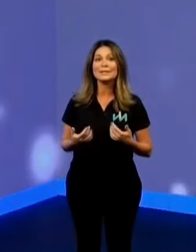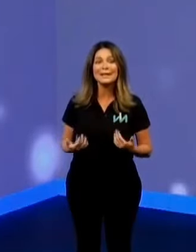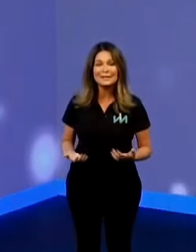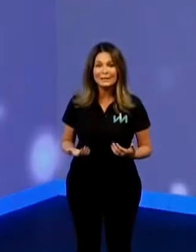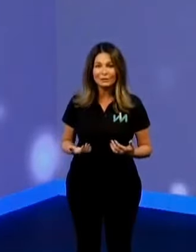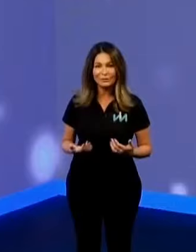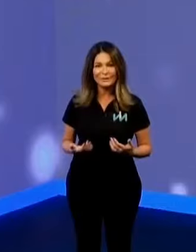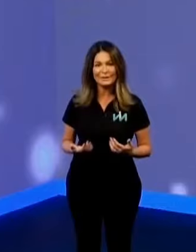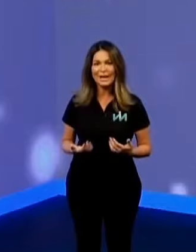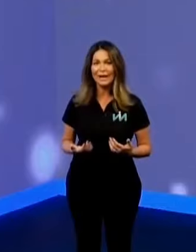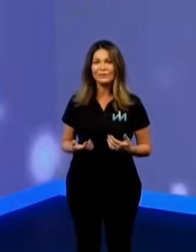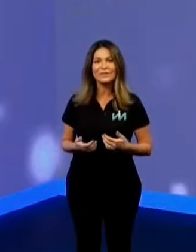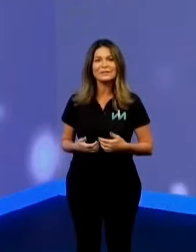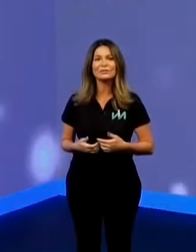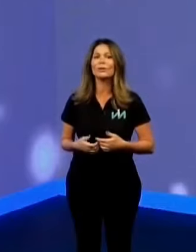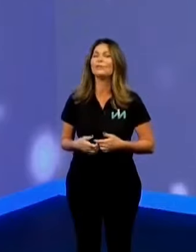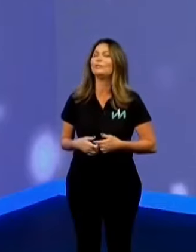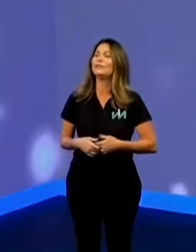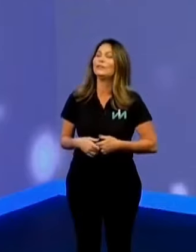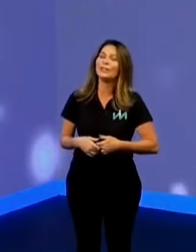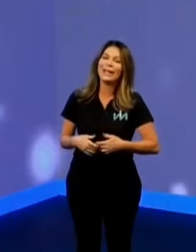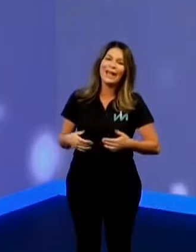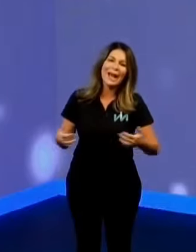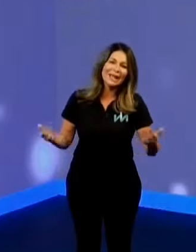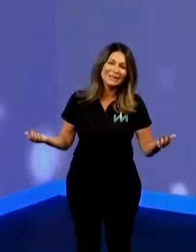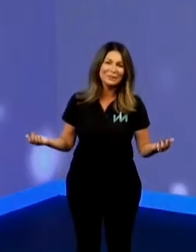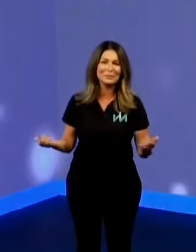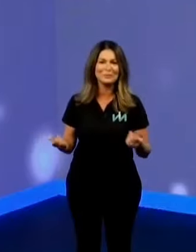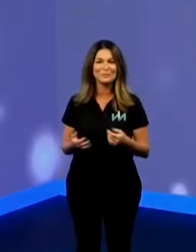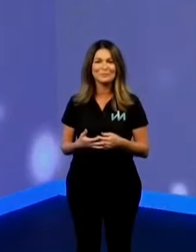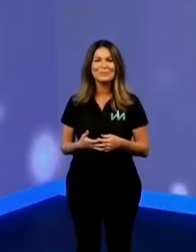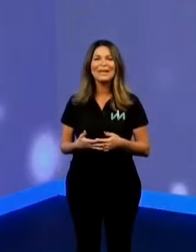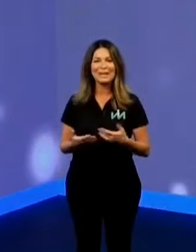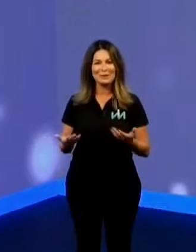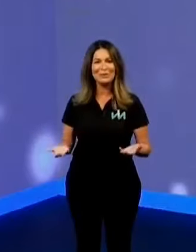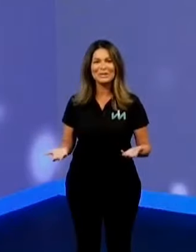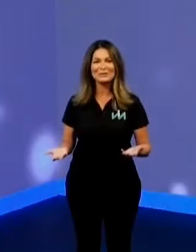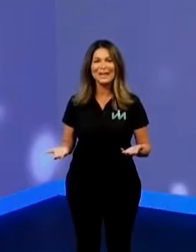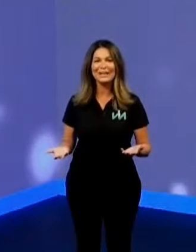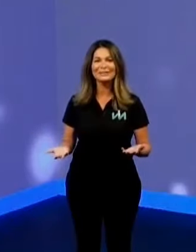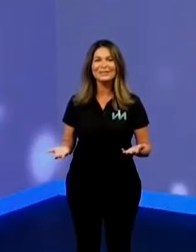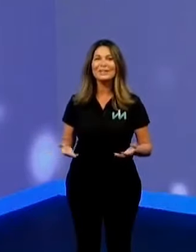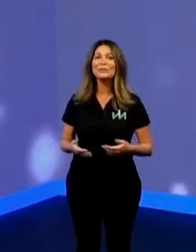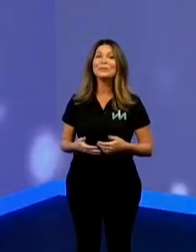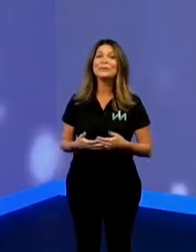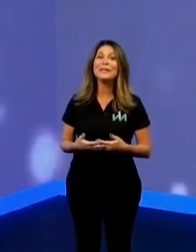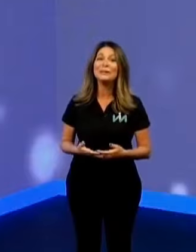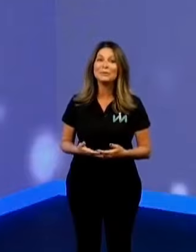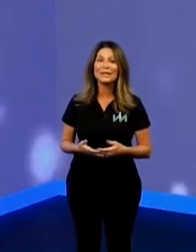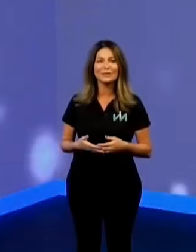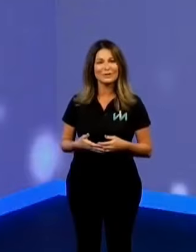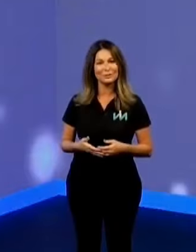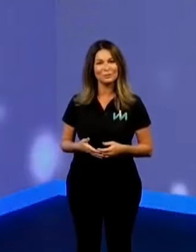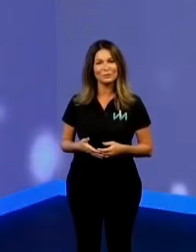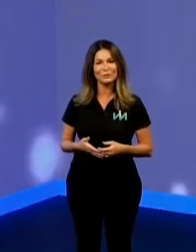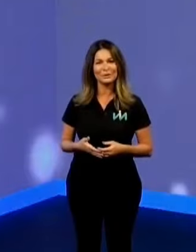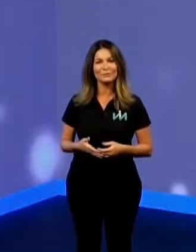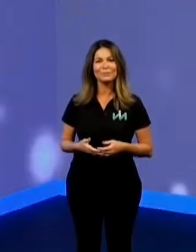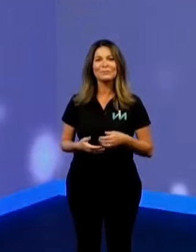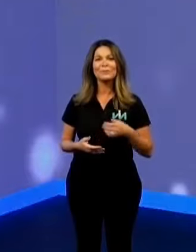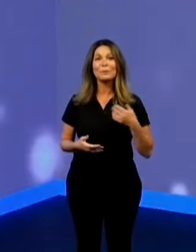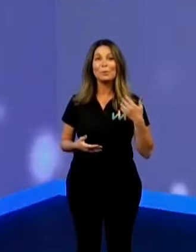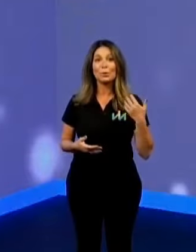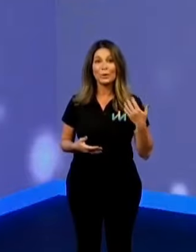com a essência da diversidade e das histórias de vida de cada um. E como resultado, nutrimos a nossa